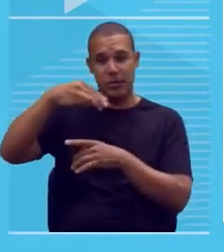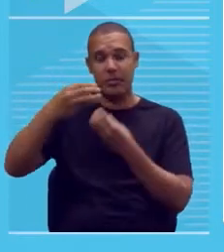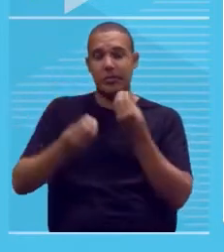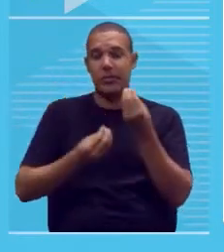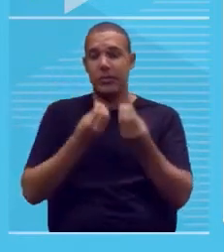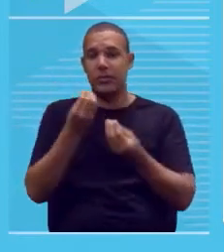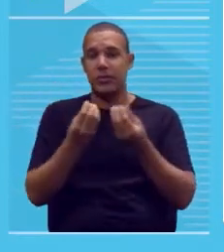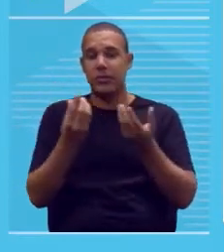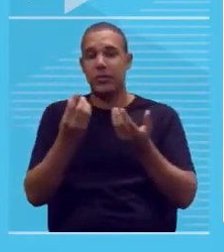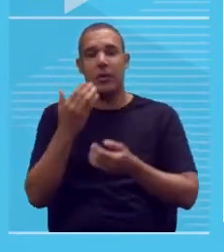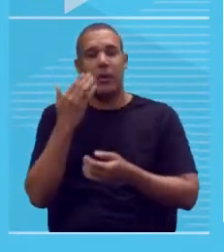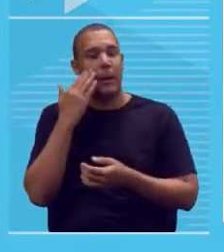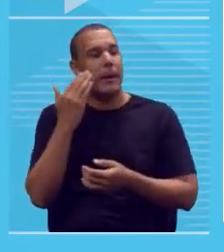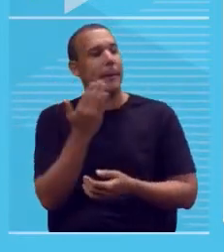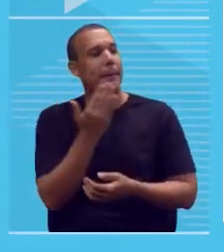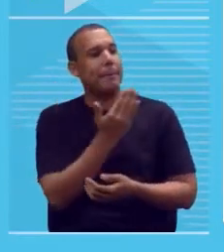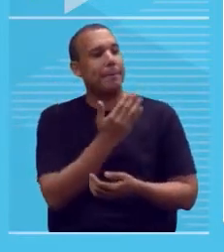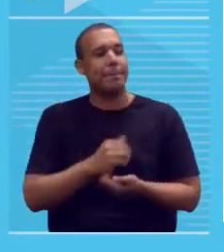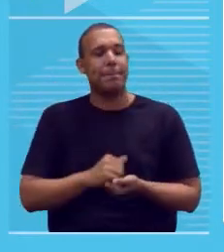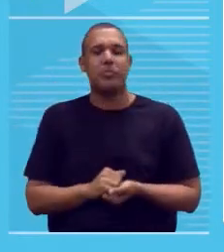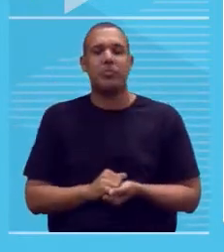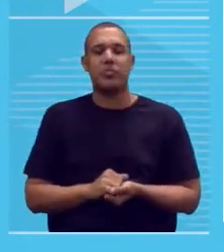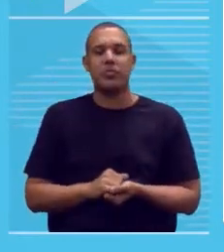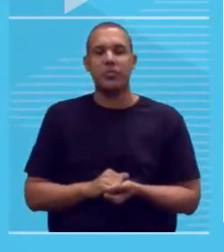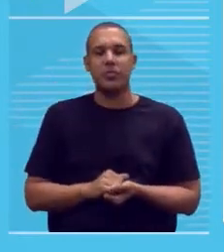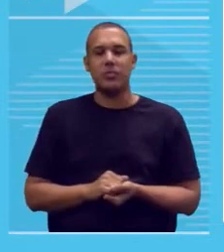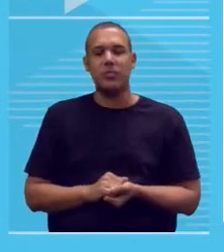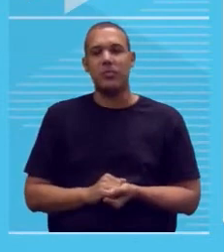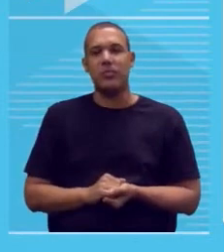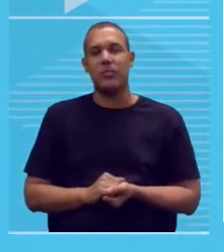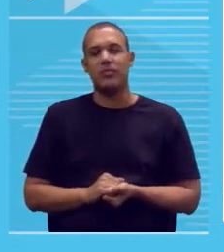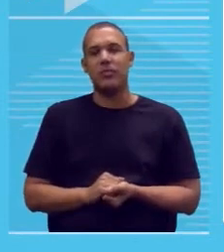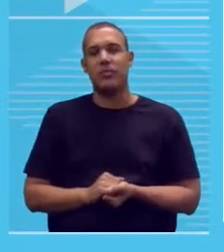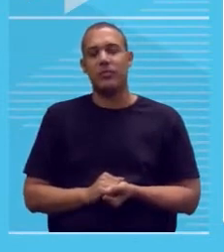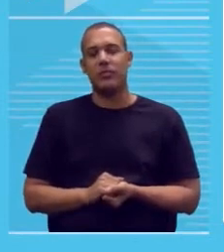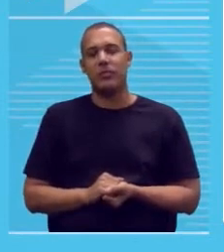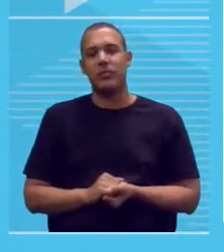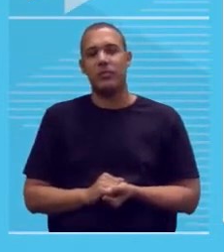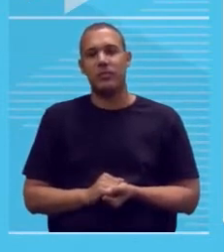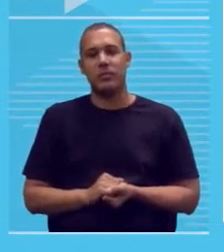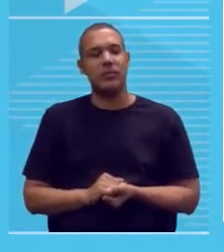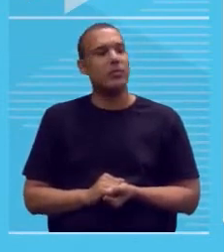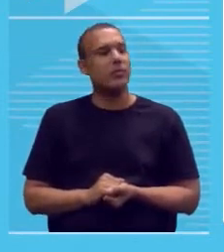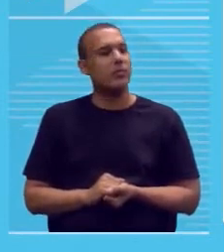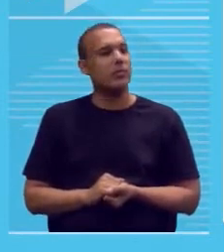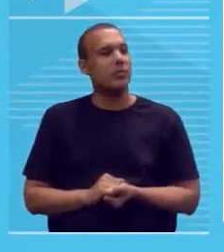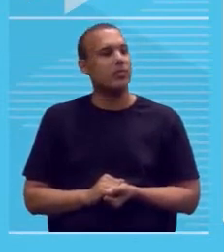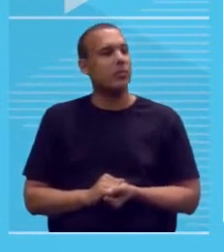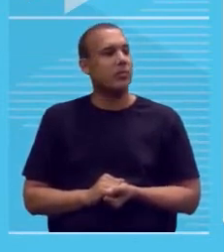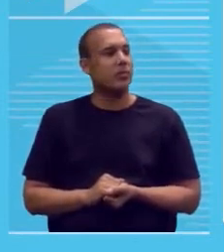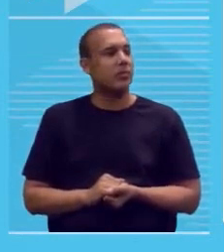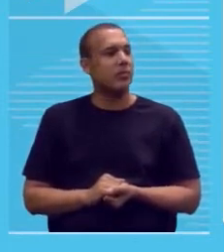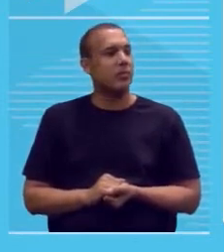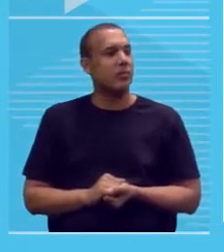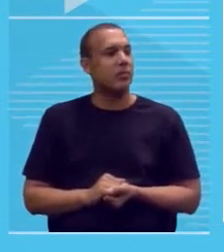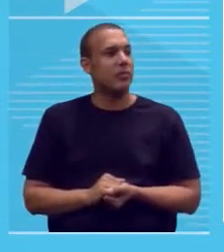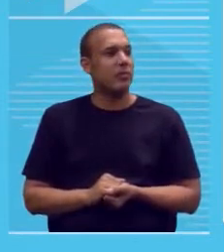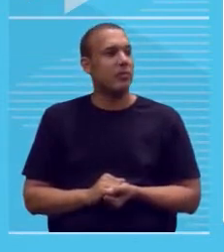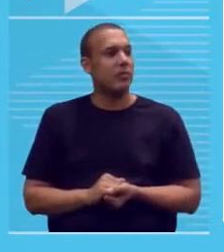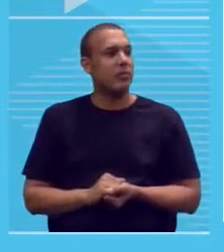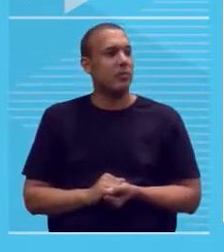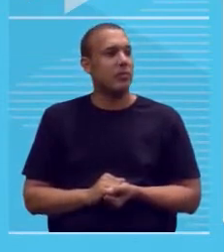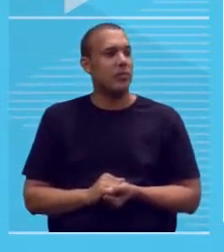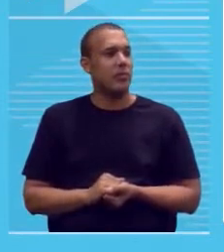angular dessa reta que vocês estão visualizando? Professor, super fácil. Primeiro, eu tenho que